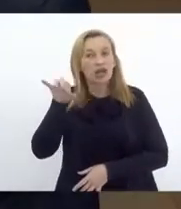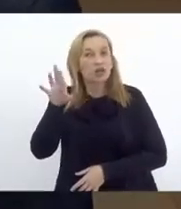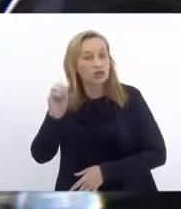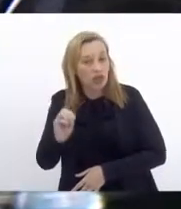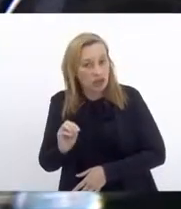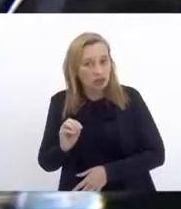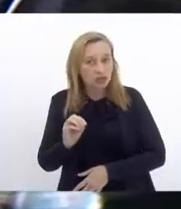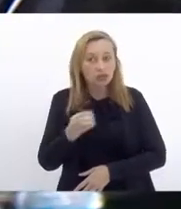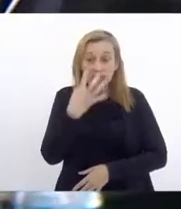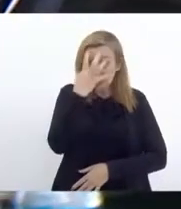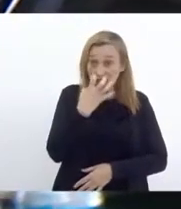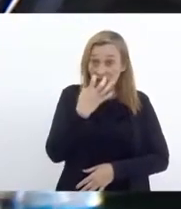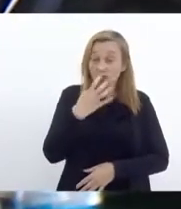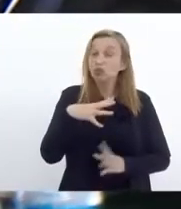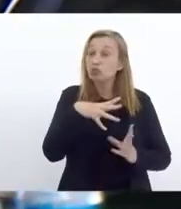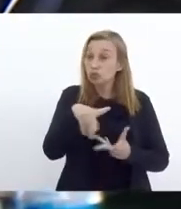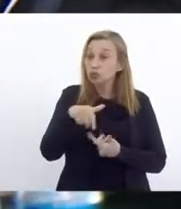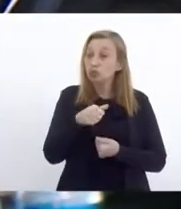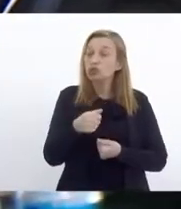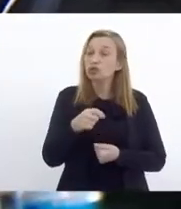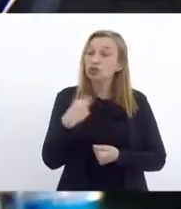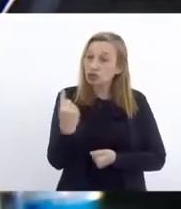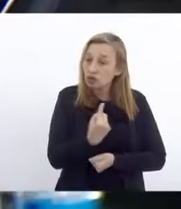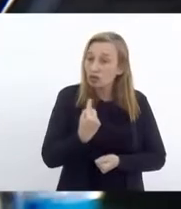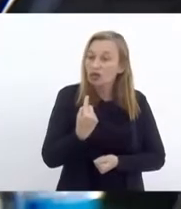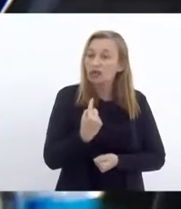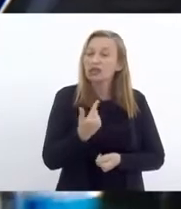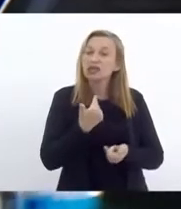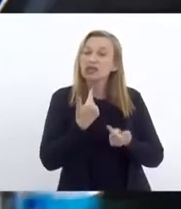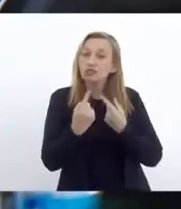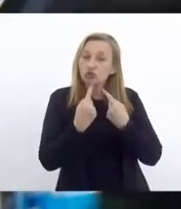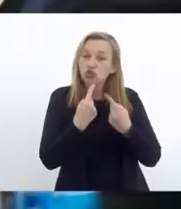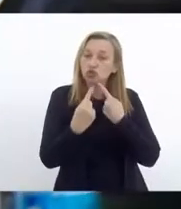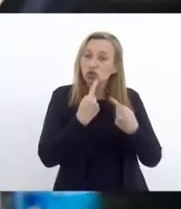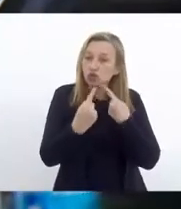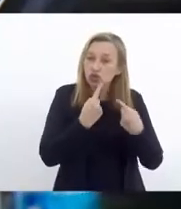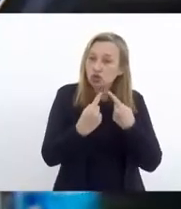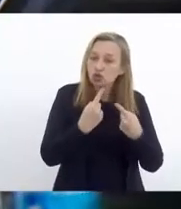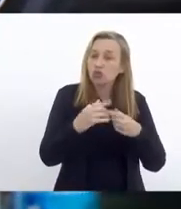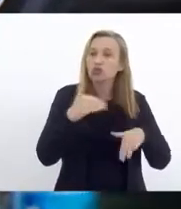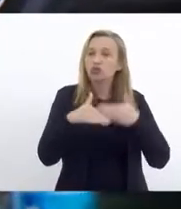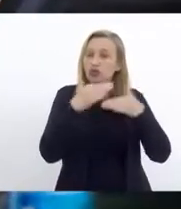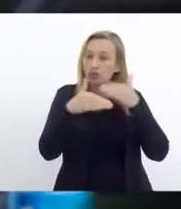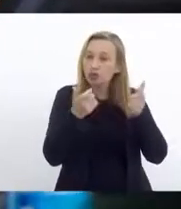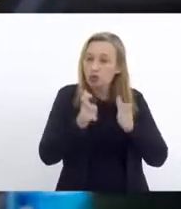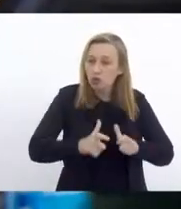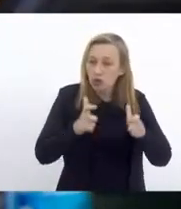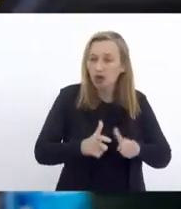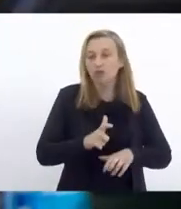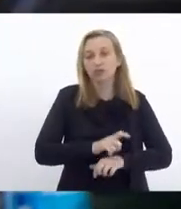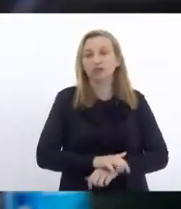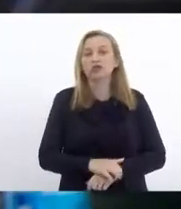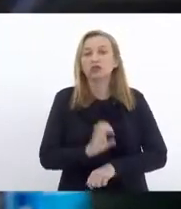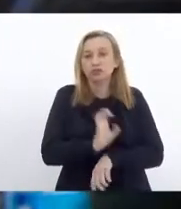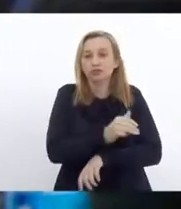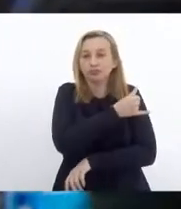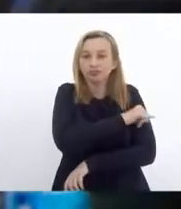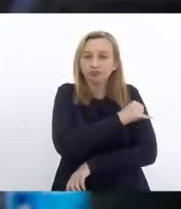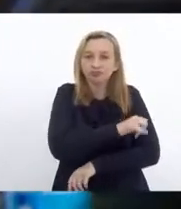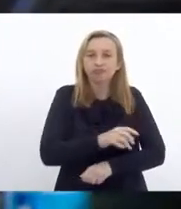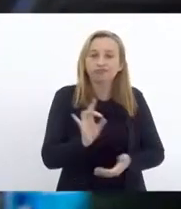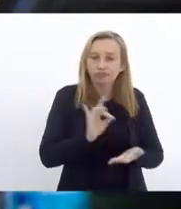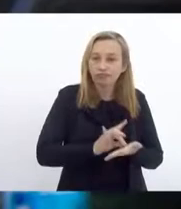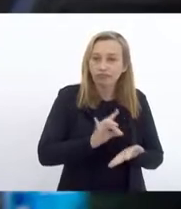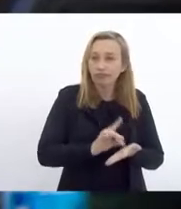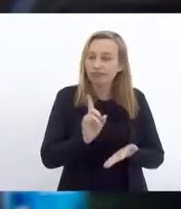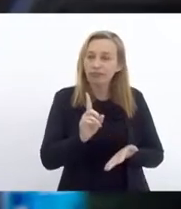seriedade do mundo que a gente vem para discutir o desenvolvimento local e regional do Estado do Rio de Janeiro. Na verdade,